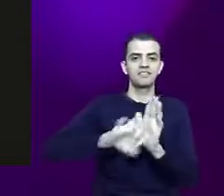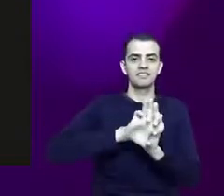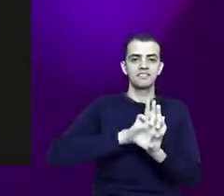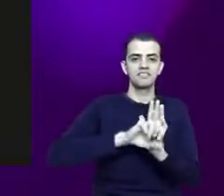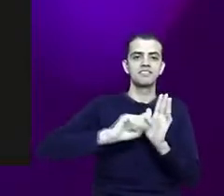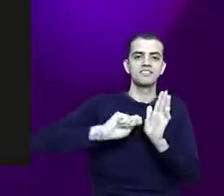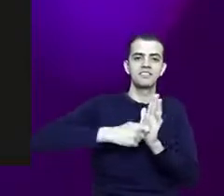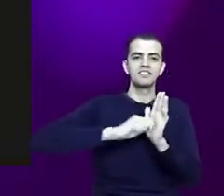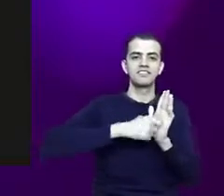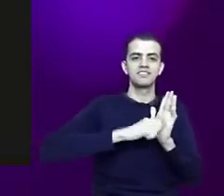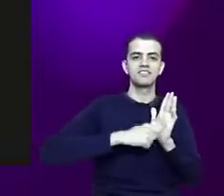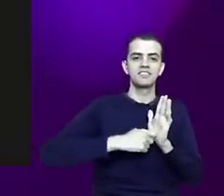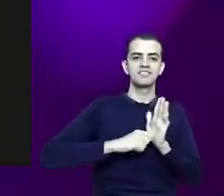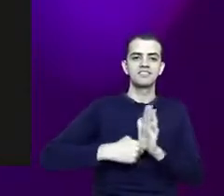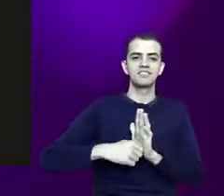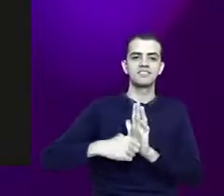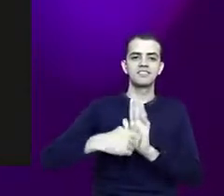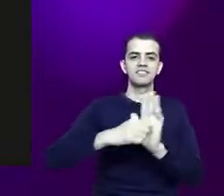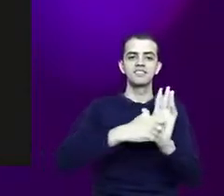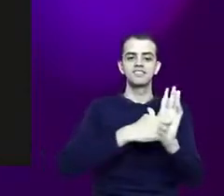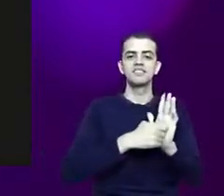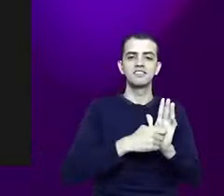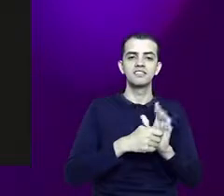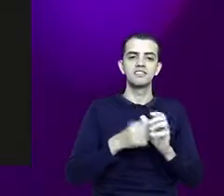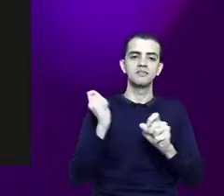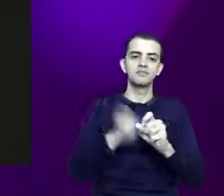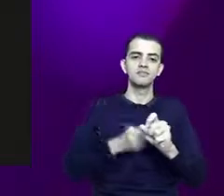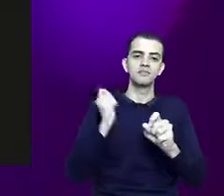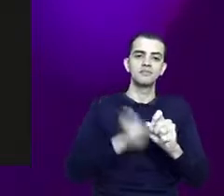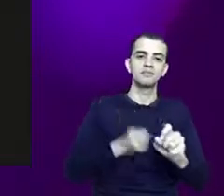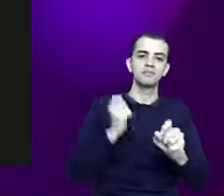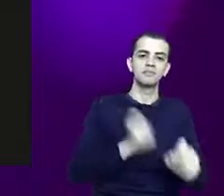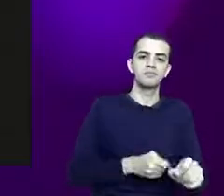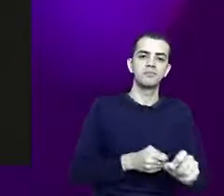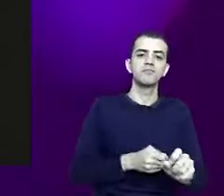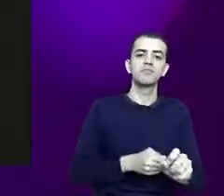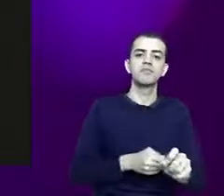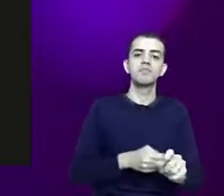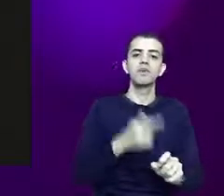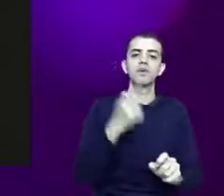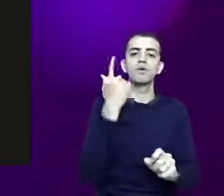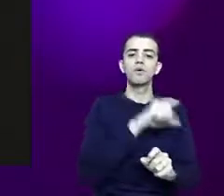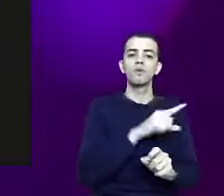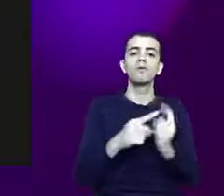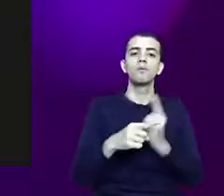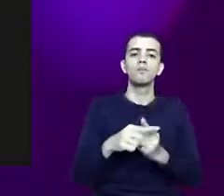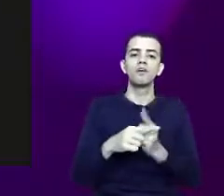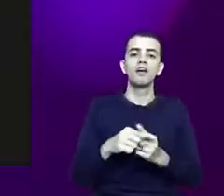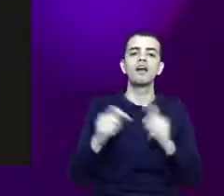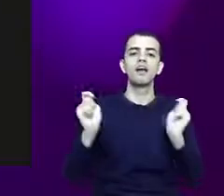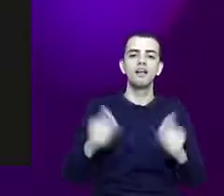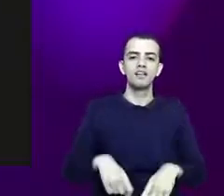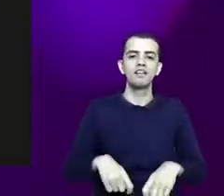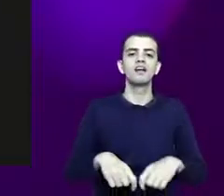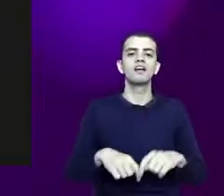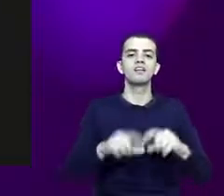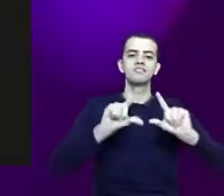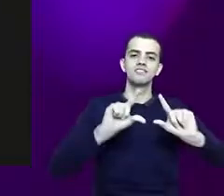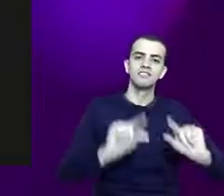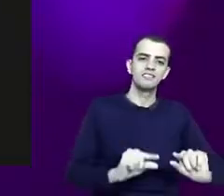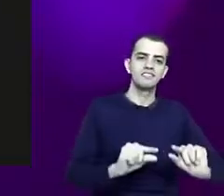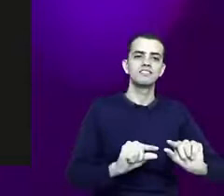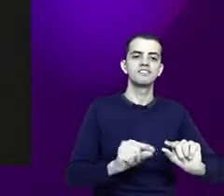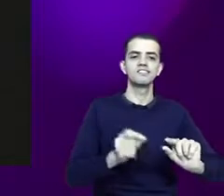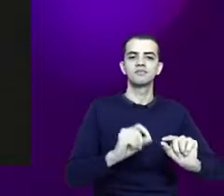faz usar a haste cimentada porque, nesses casos, eu consigo descer, melhorar a